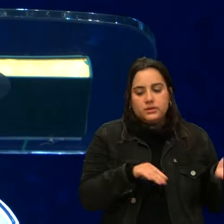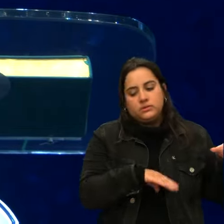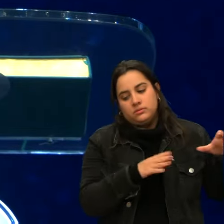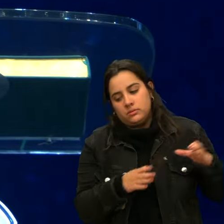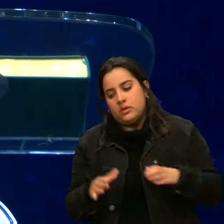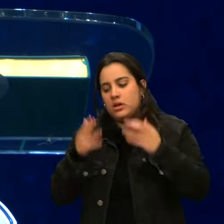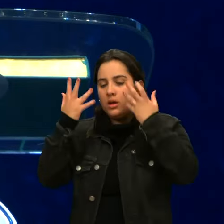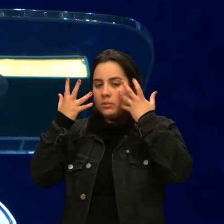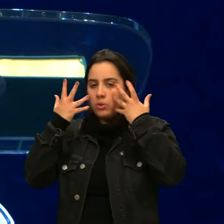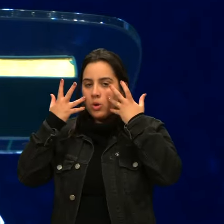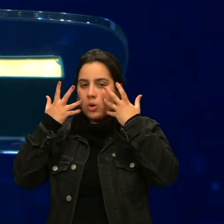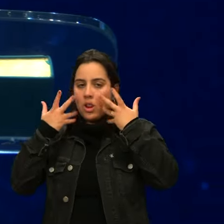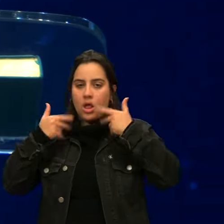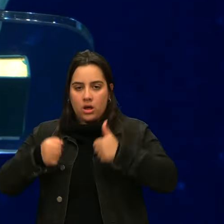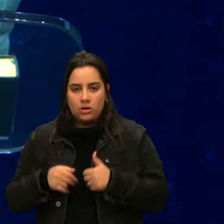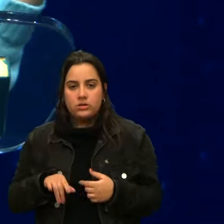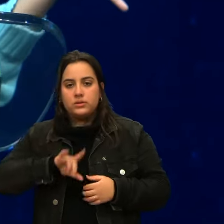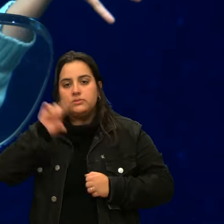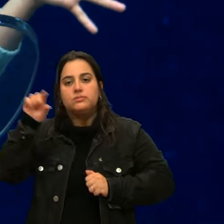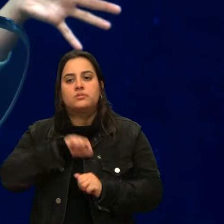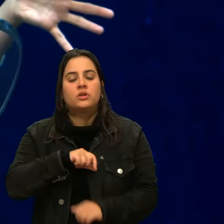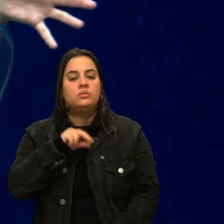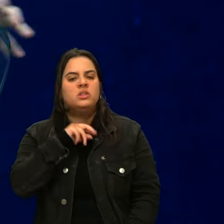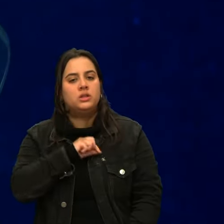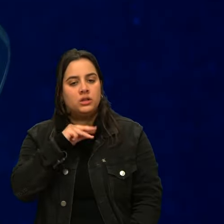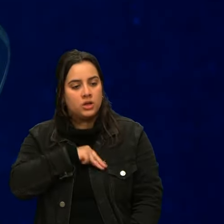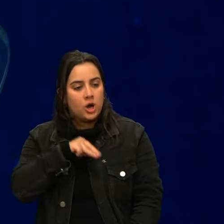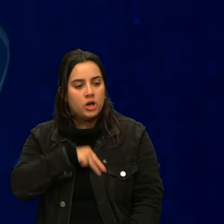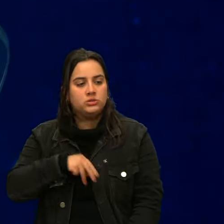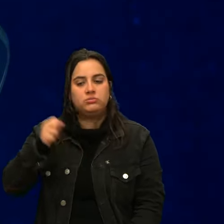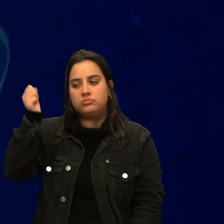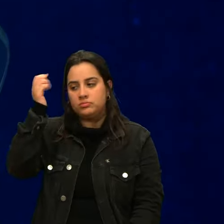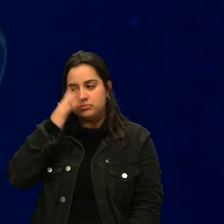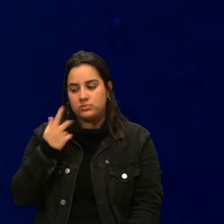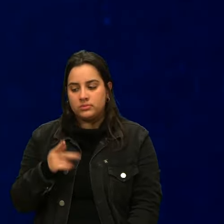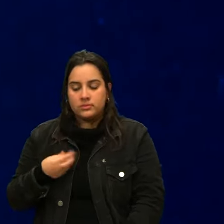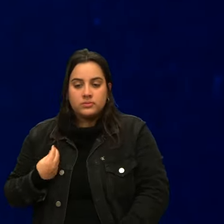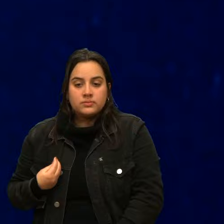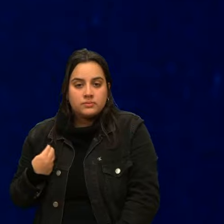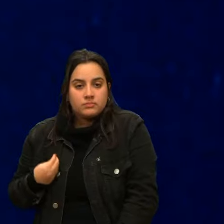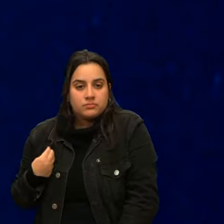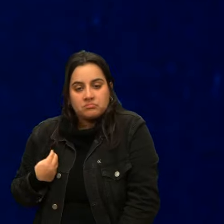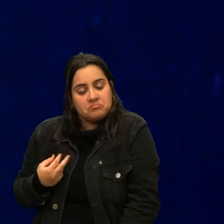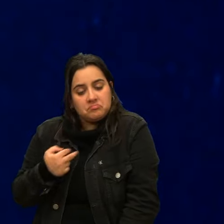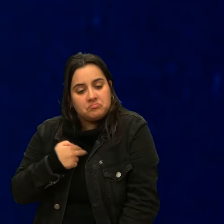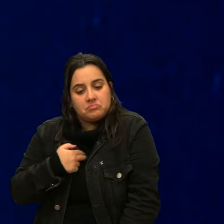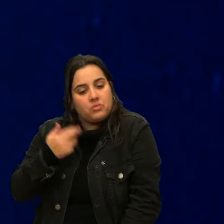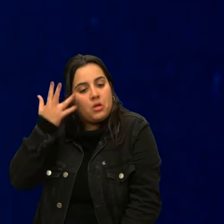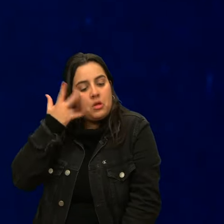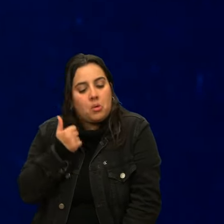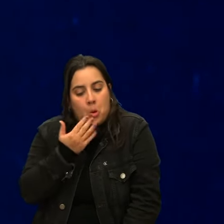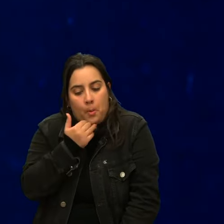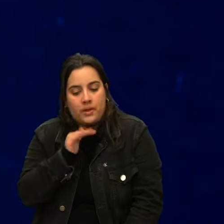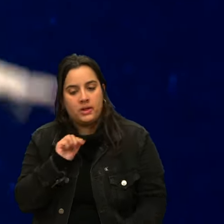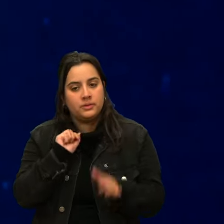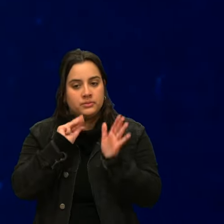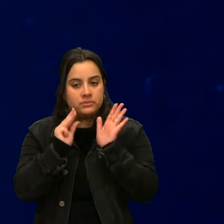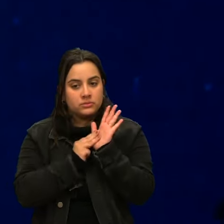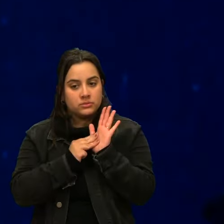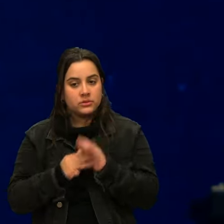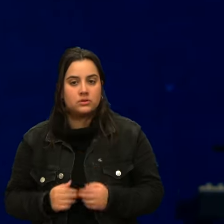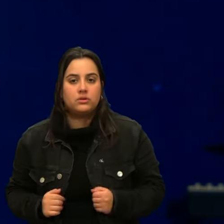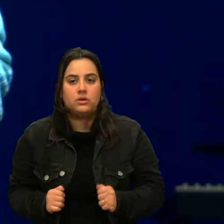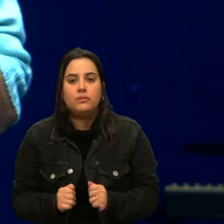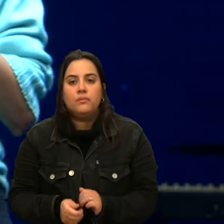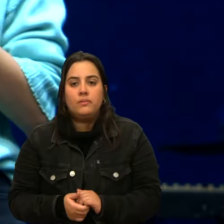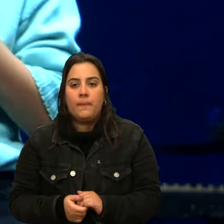e Deus teve graça, teve misericórdia sobre a vida de Daniel, e não deixou os leões comerem Daniel. Só que aí, agora você